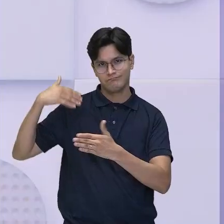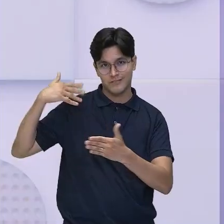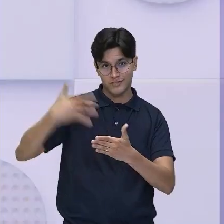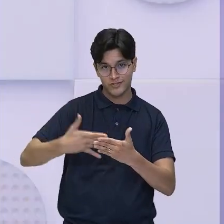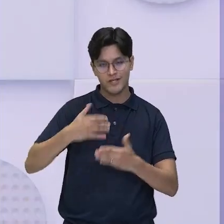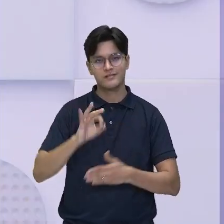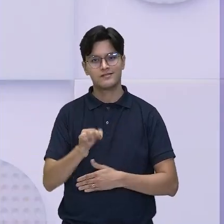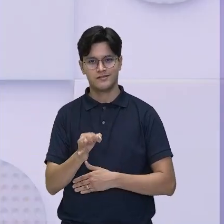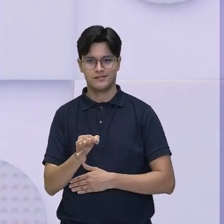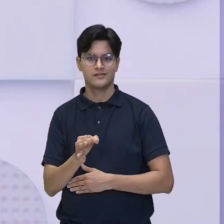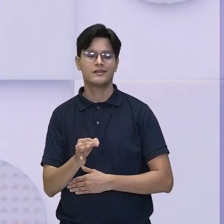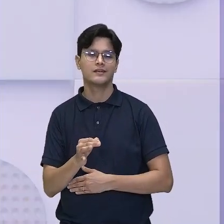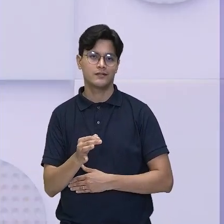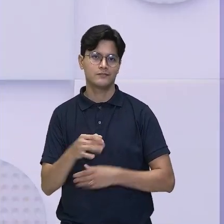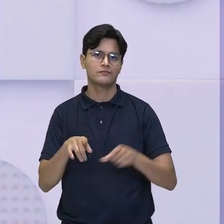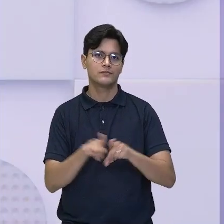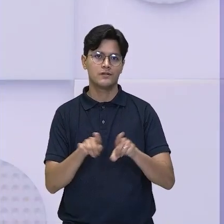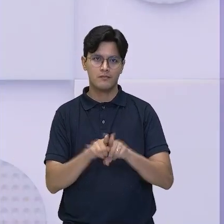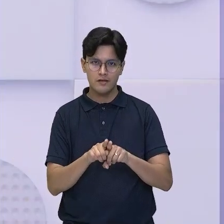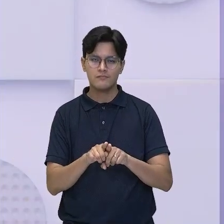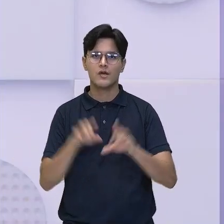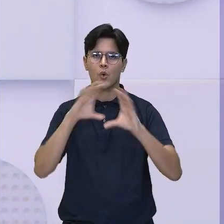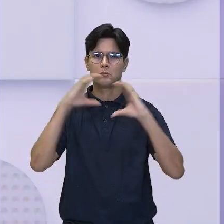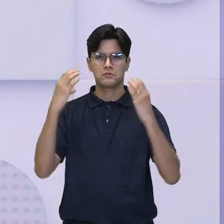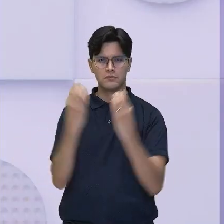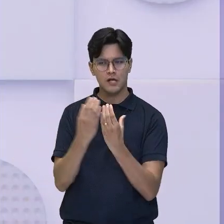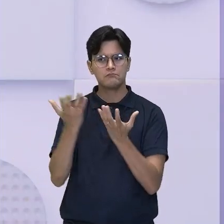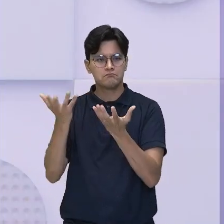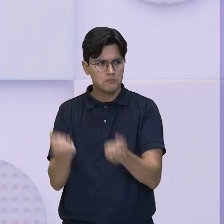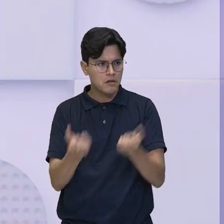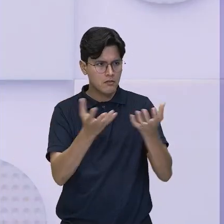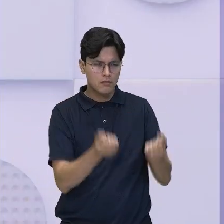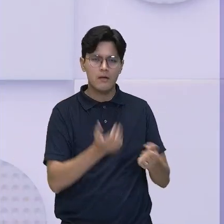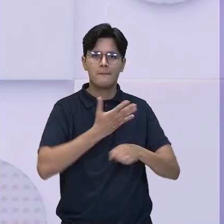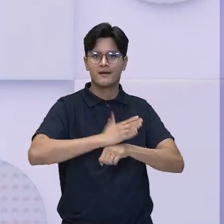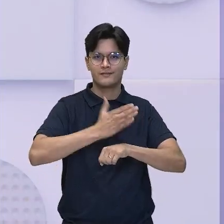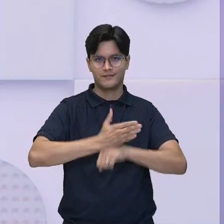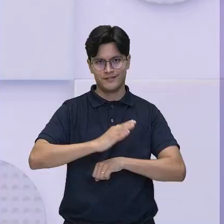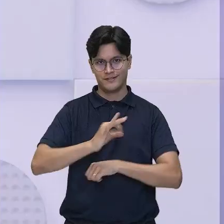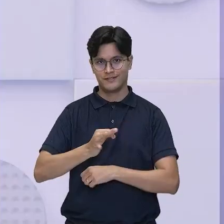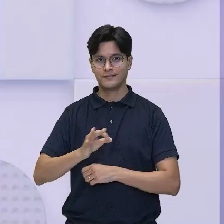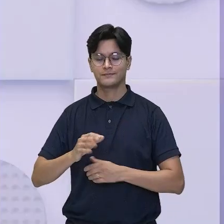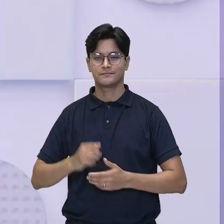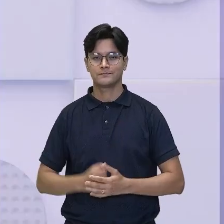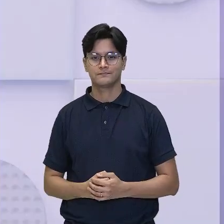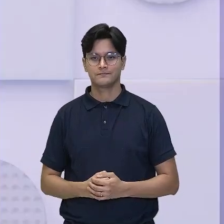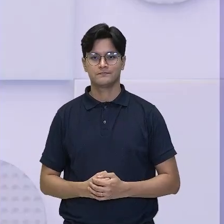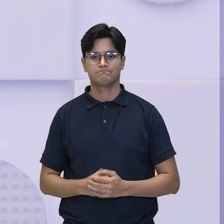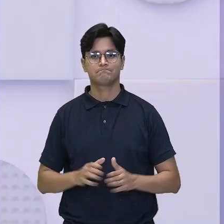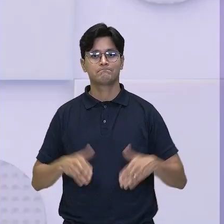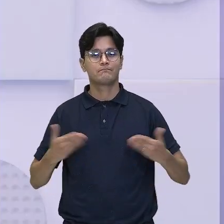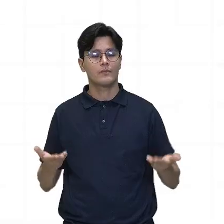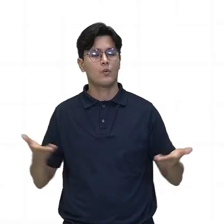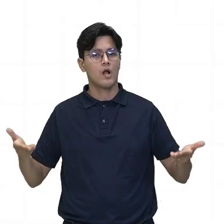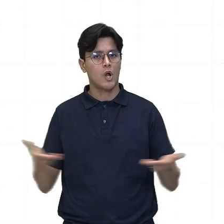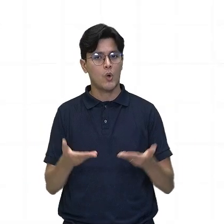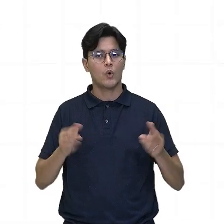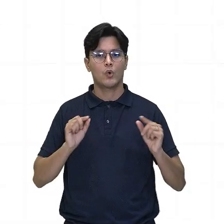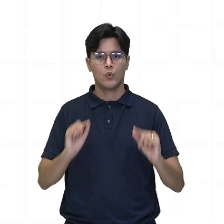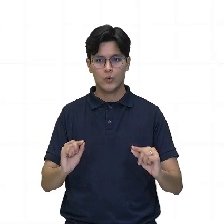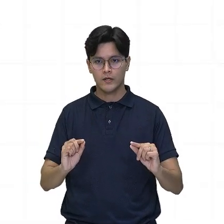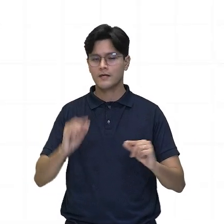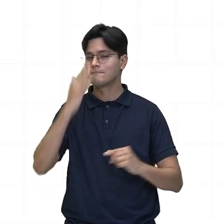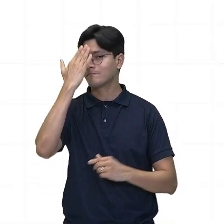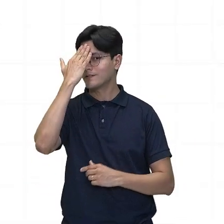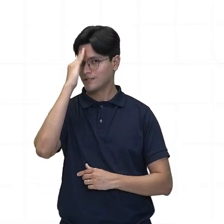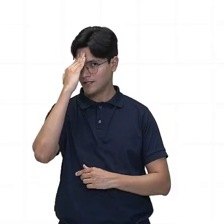for sendo convencionado dentro da comunidade, ok? Agora vamos também aprofundar